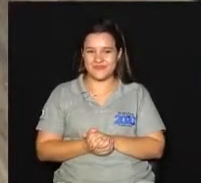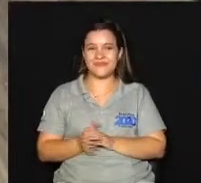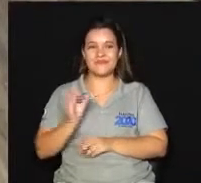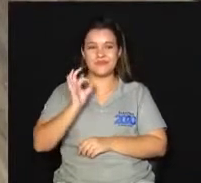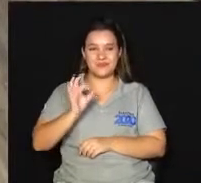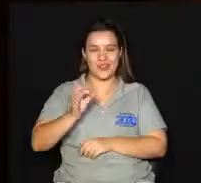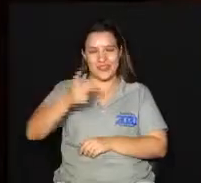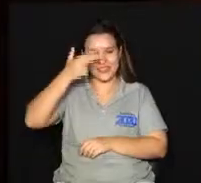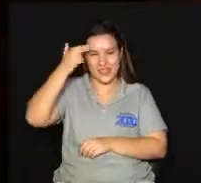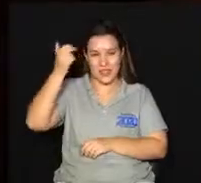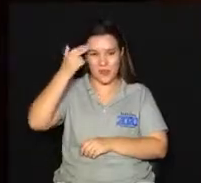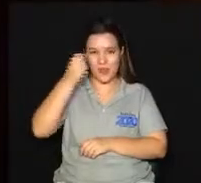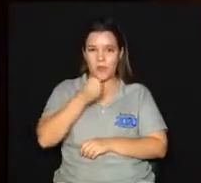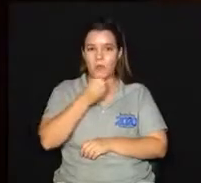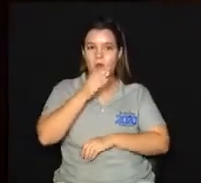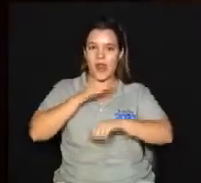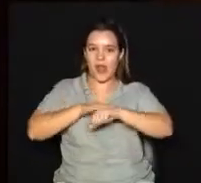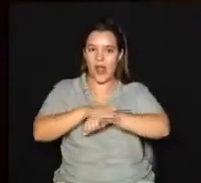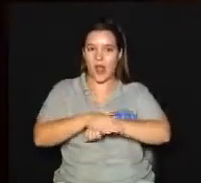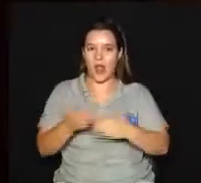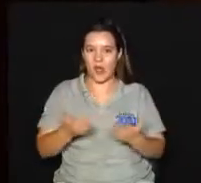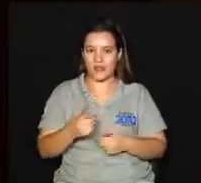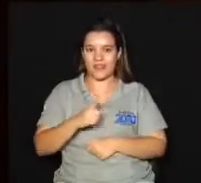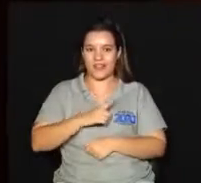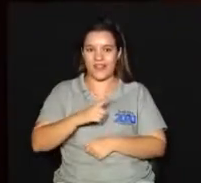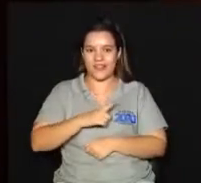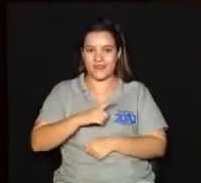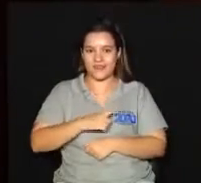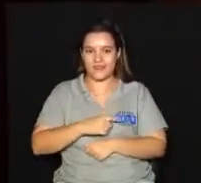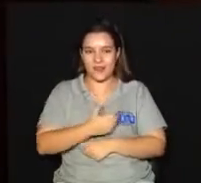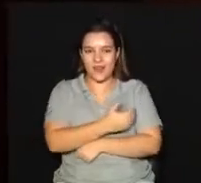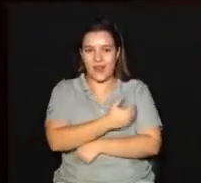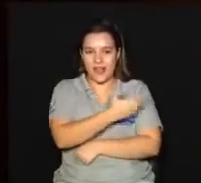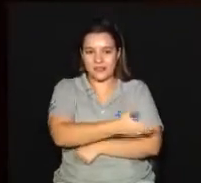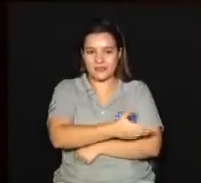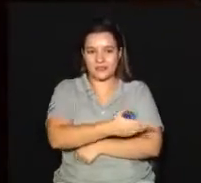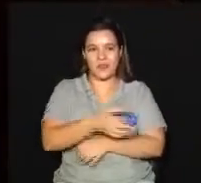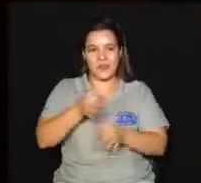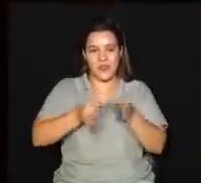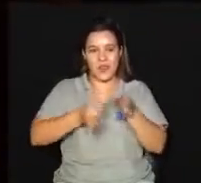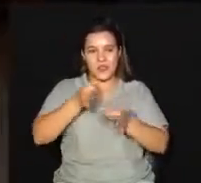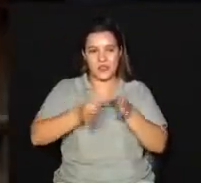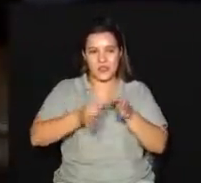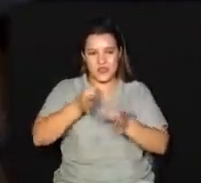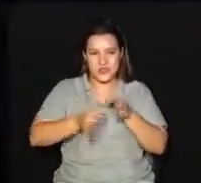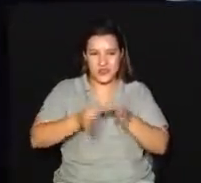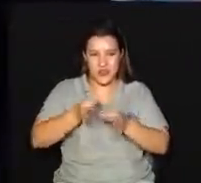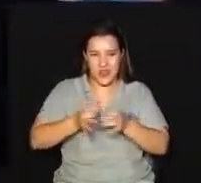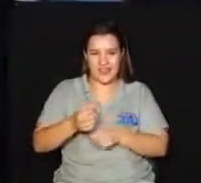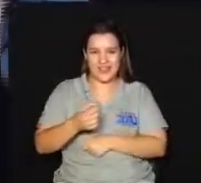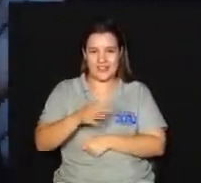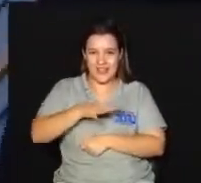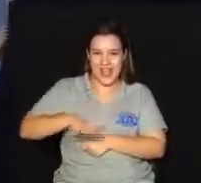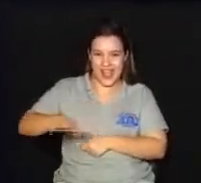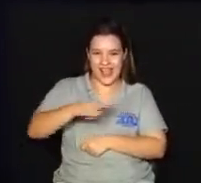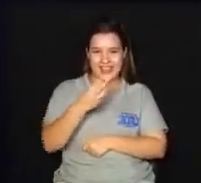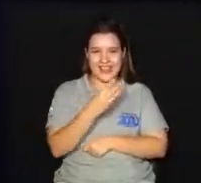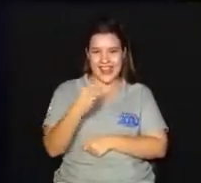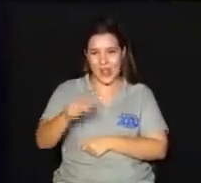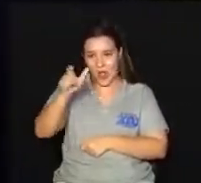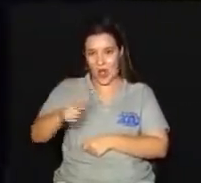Sim, Gabriel, boa noite. Agora nós estamos ao lado do juiz eleitoral da 33ª Zona Eleitoral de Campinas, doutor Fábio